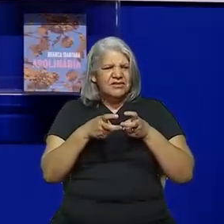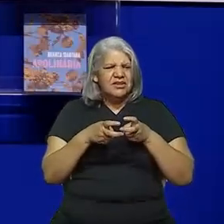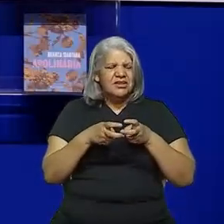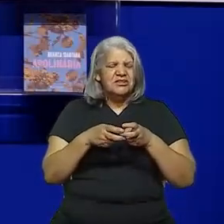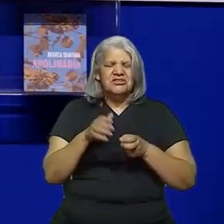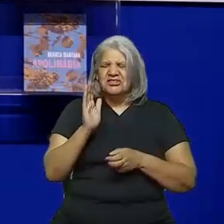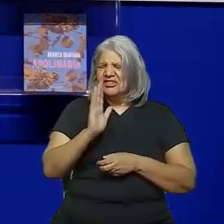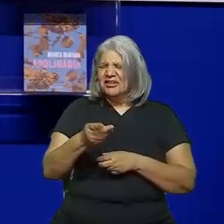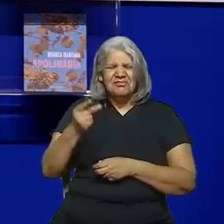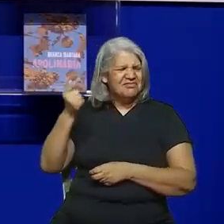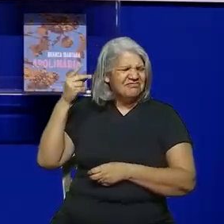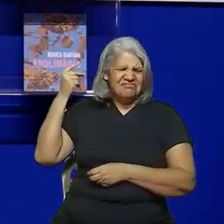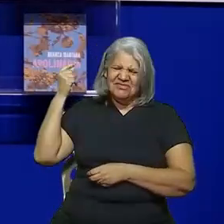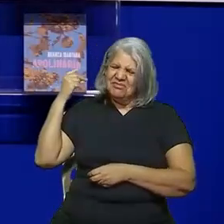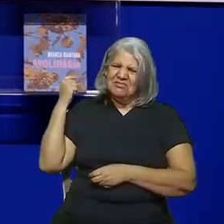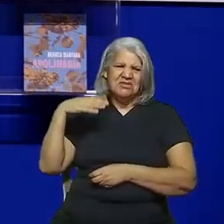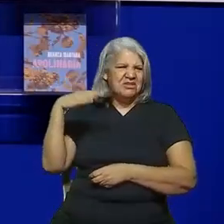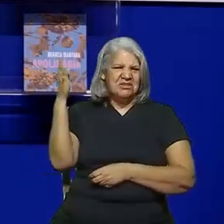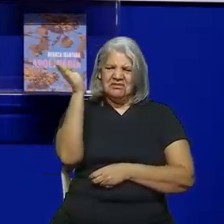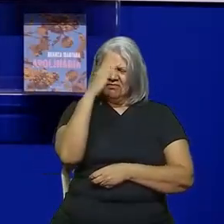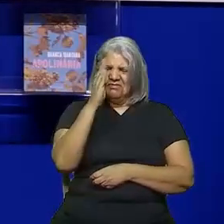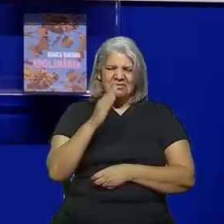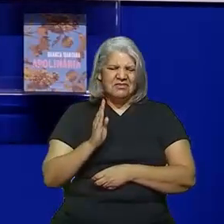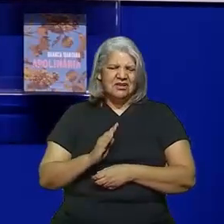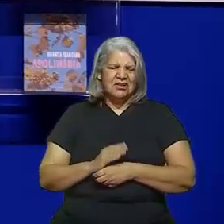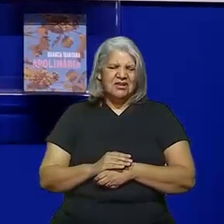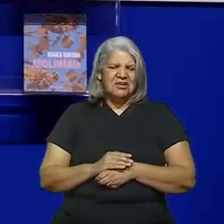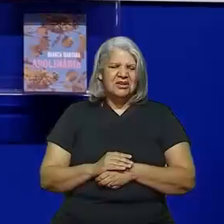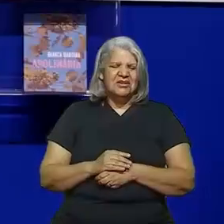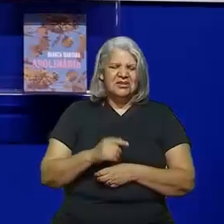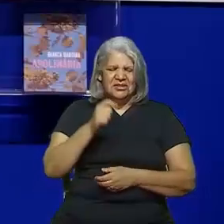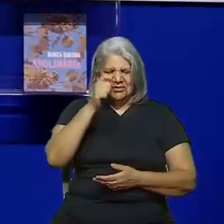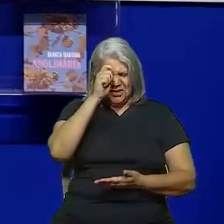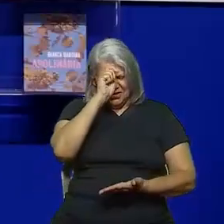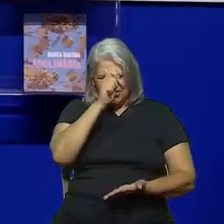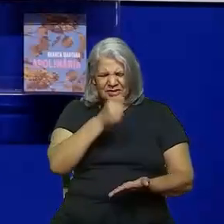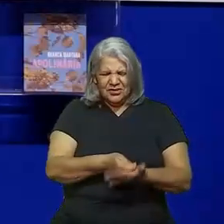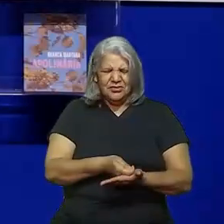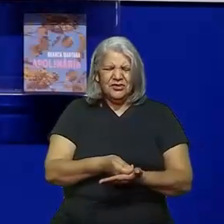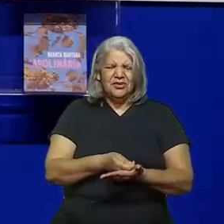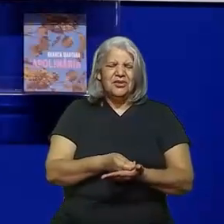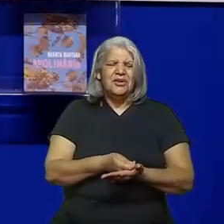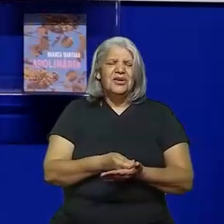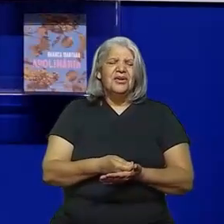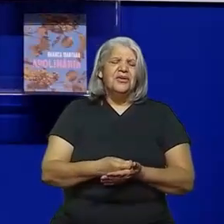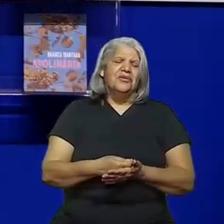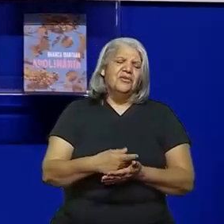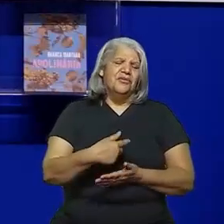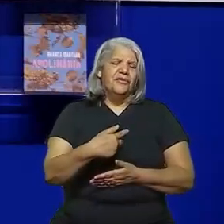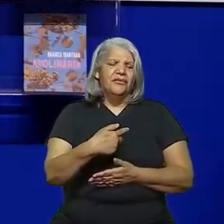na história do Brasil há muito tempo. Teve durante a ditadura Vargas, teve a história do Plano Cohen, não sei o que